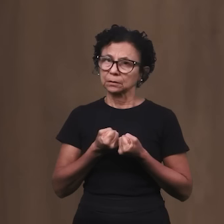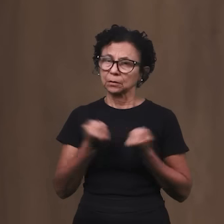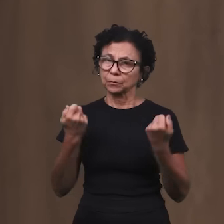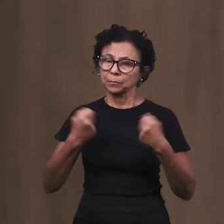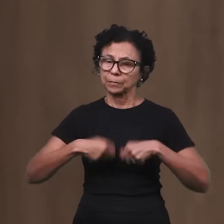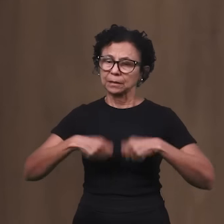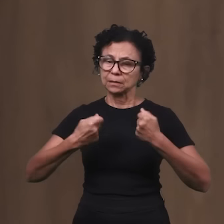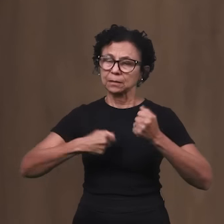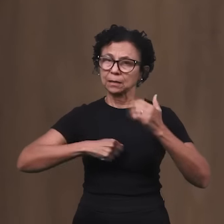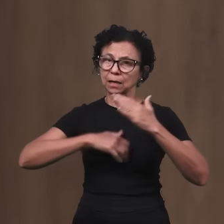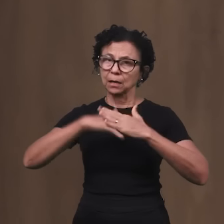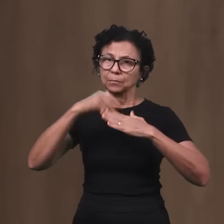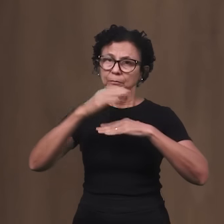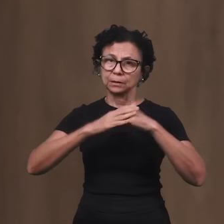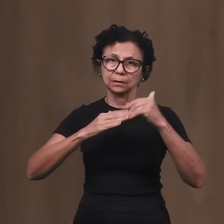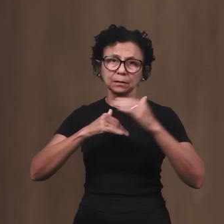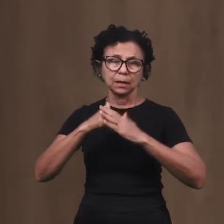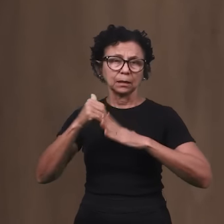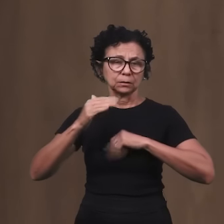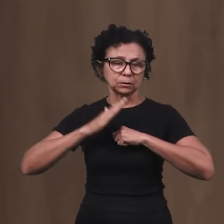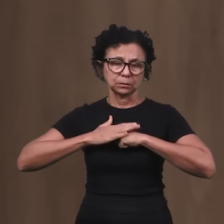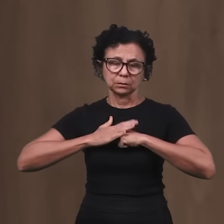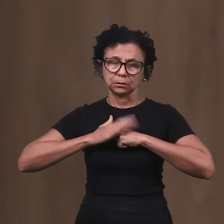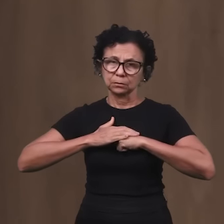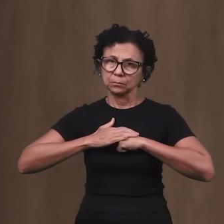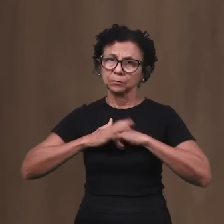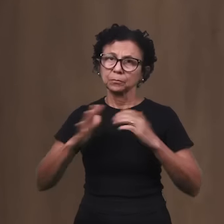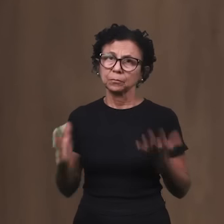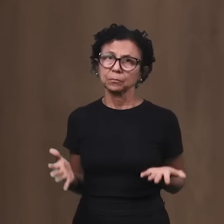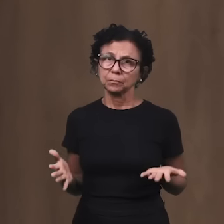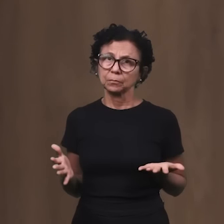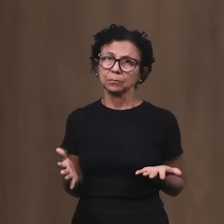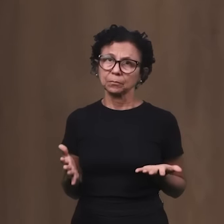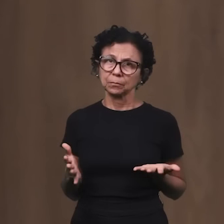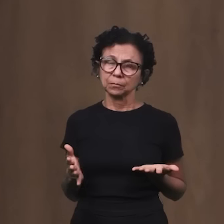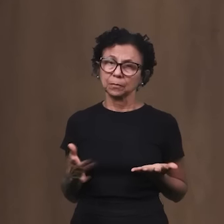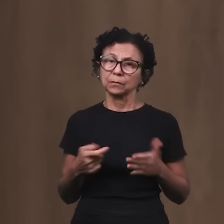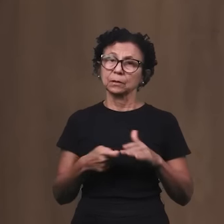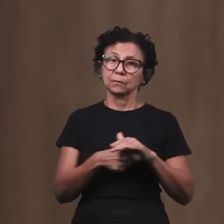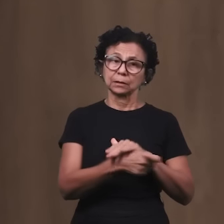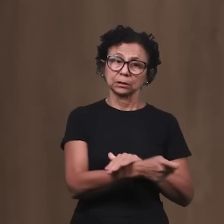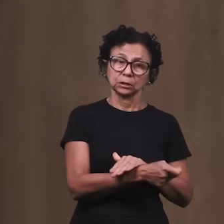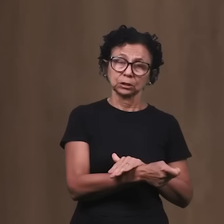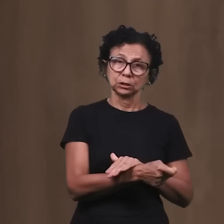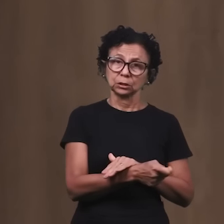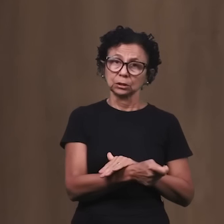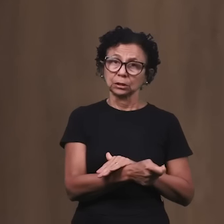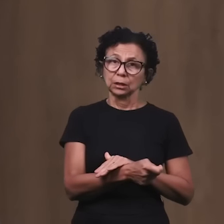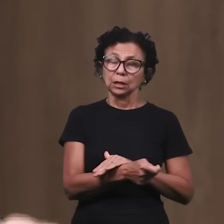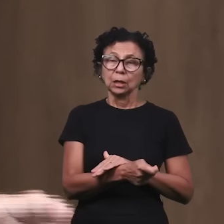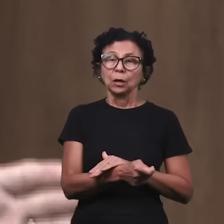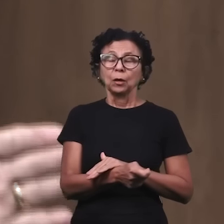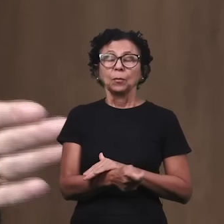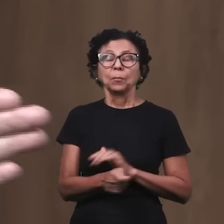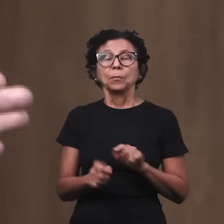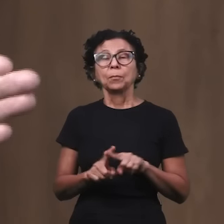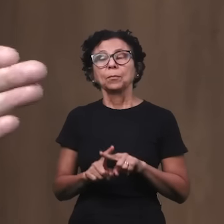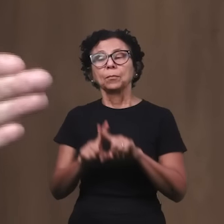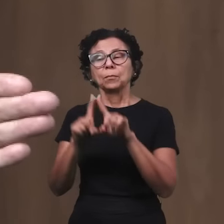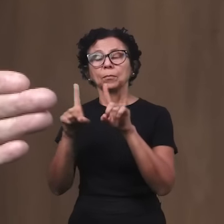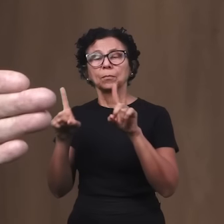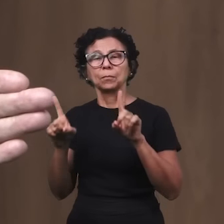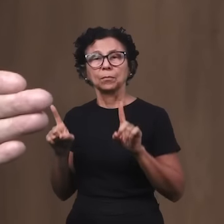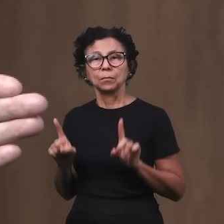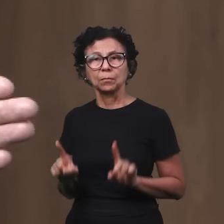mas ela vai te oferecer o resultado satisfatório desse investimento. Não é igual às outras profissões. Você